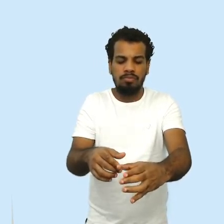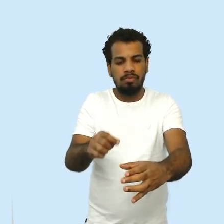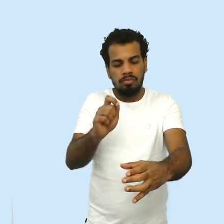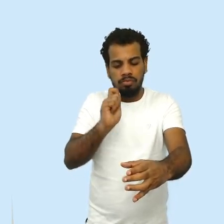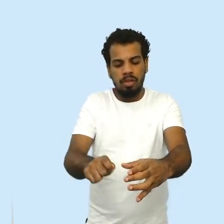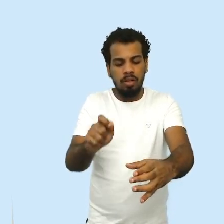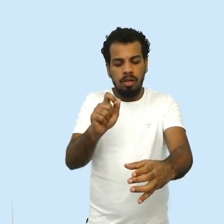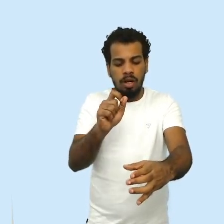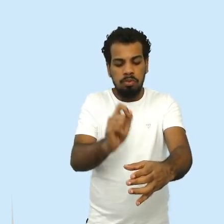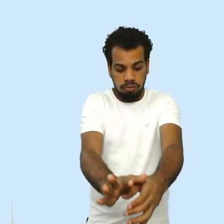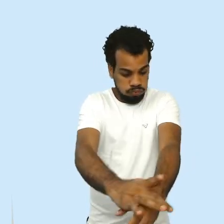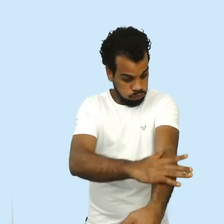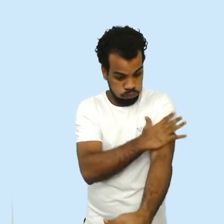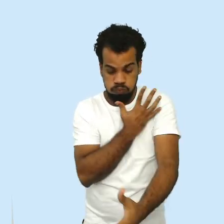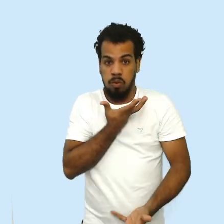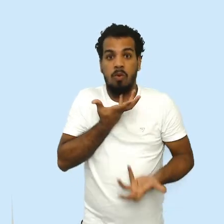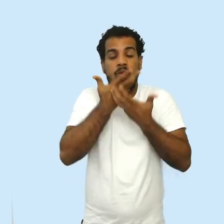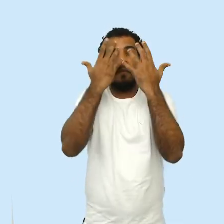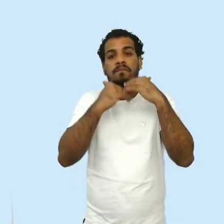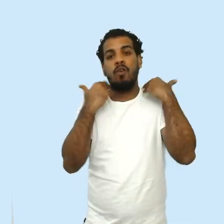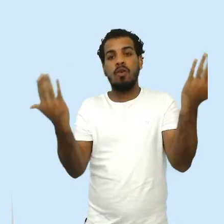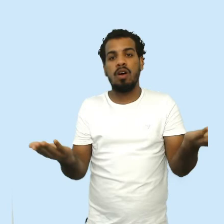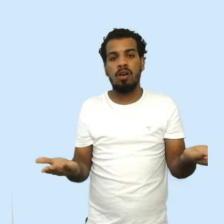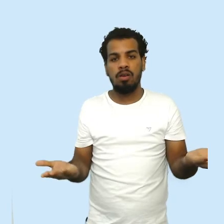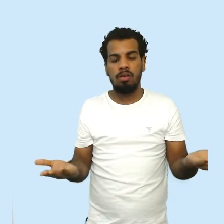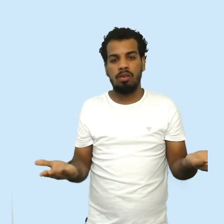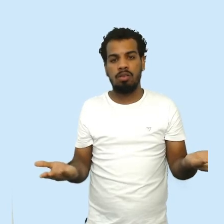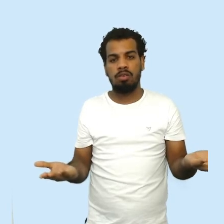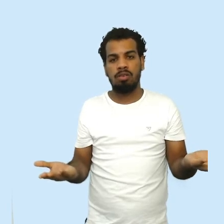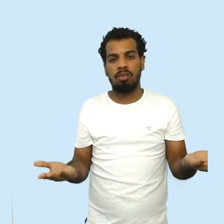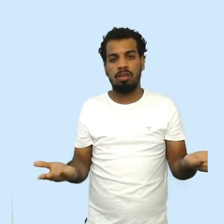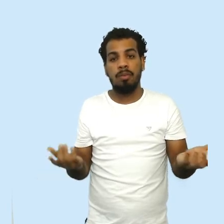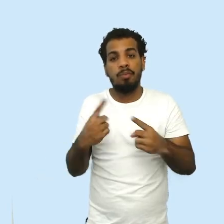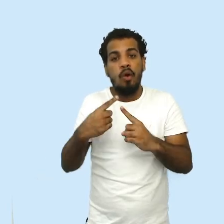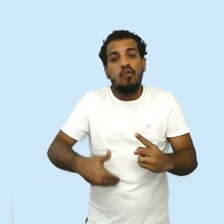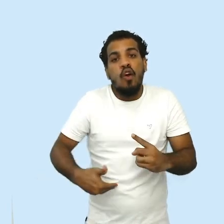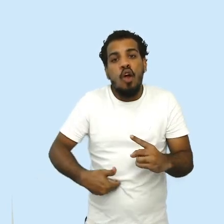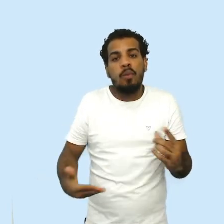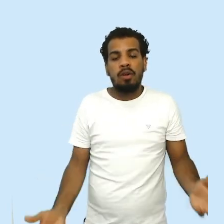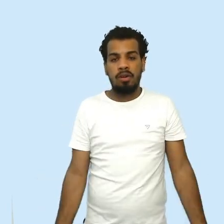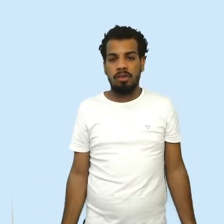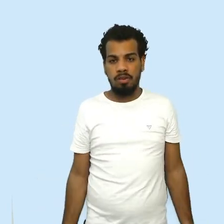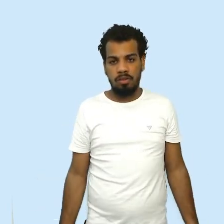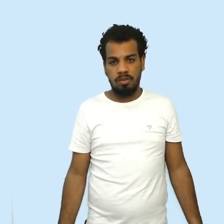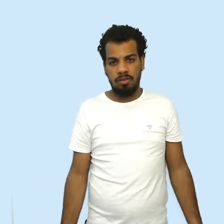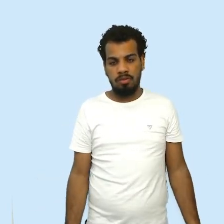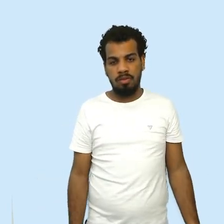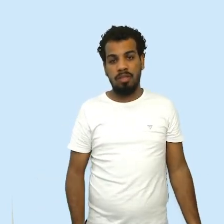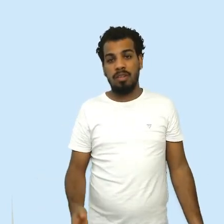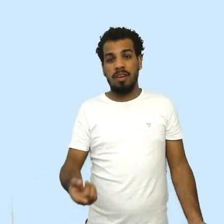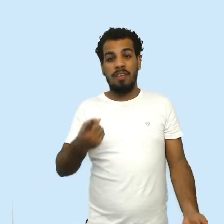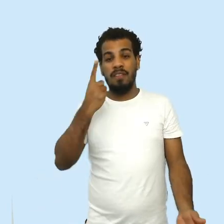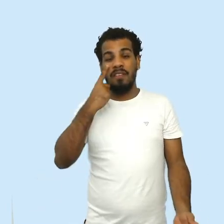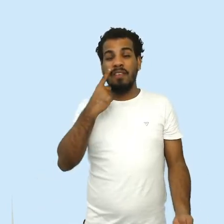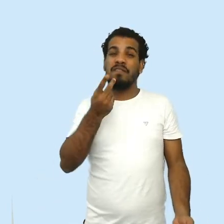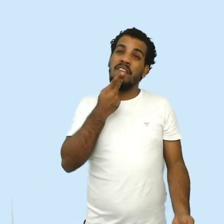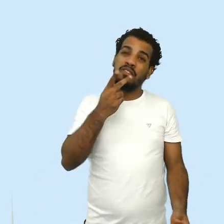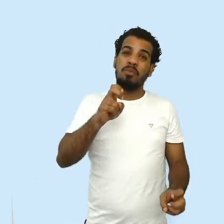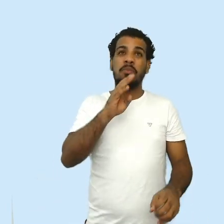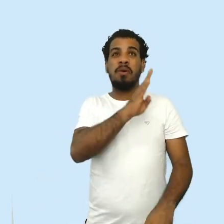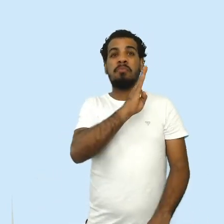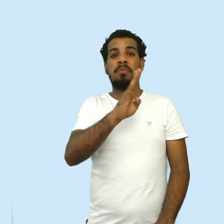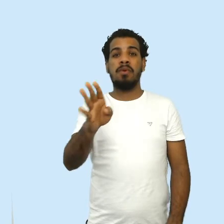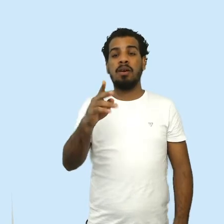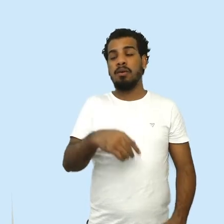morreu incendiada. Então, enquanto a gente está falando sobre Big Brother, enquanto a gente está falando sobre Pantanal, a gente tem uma pessoa que